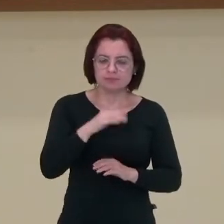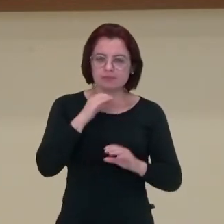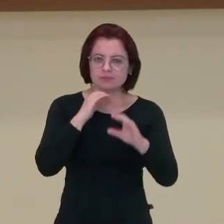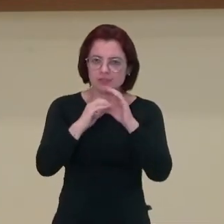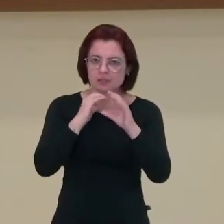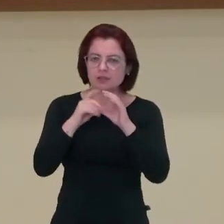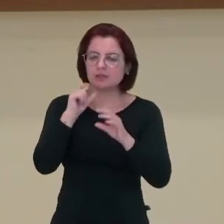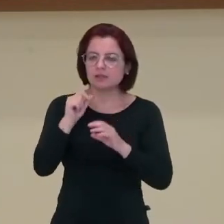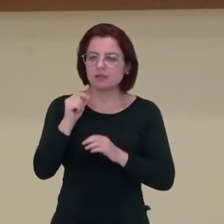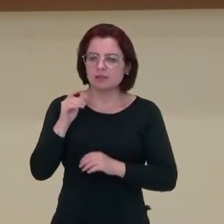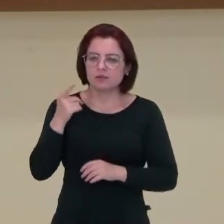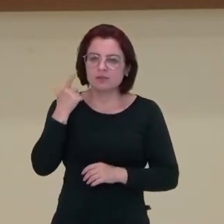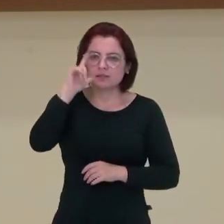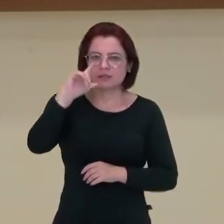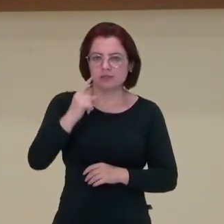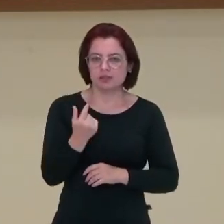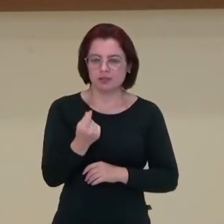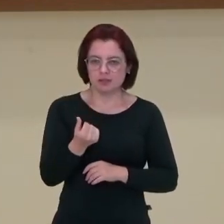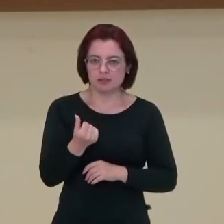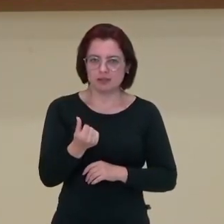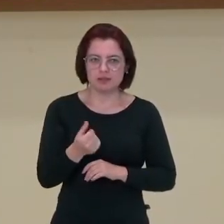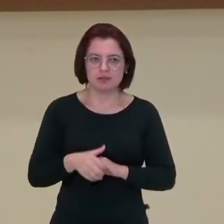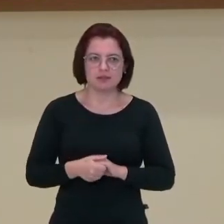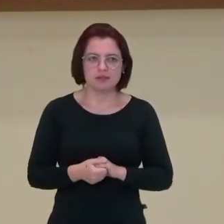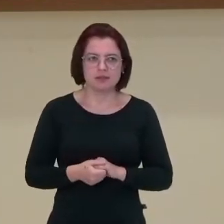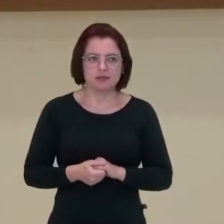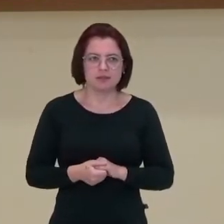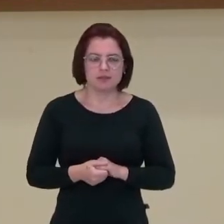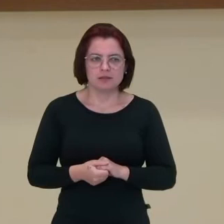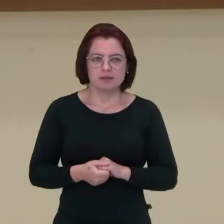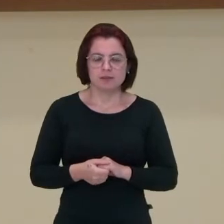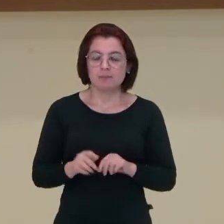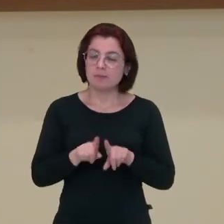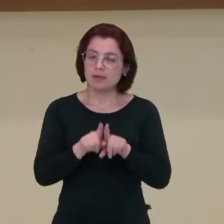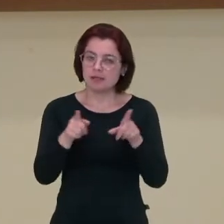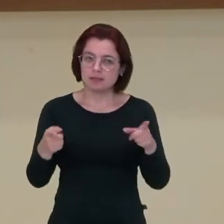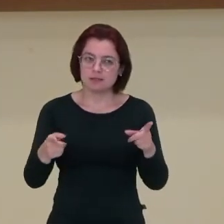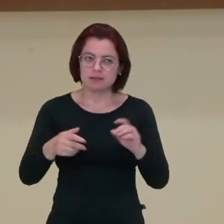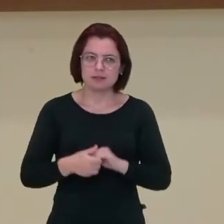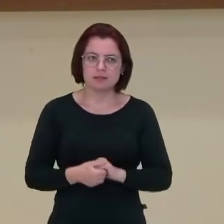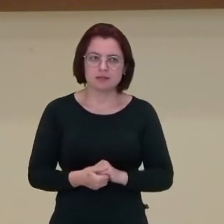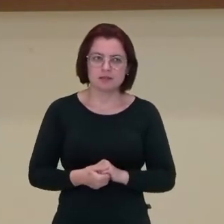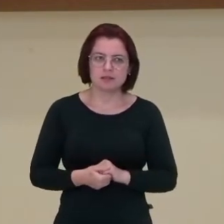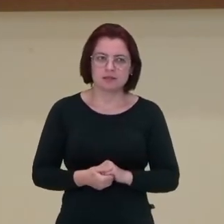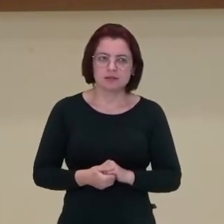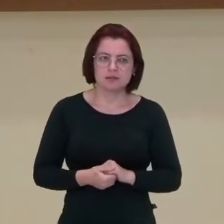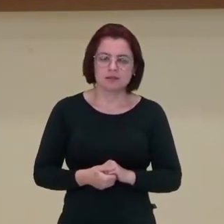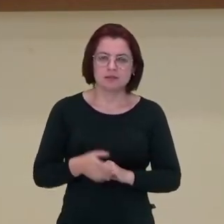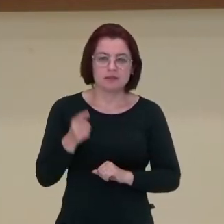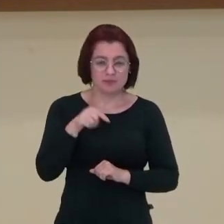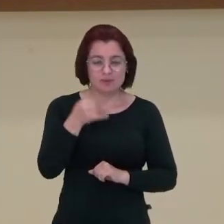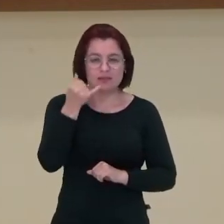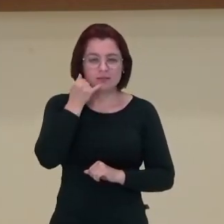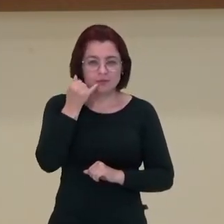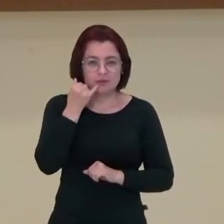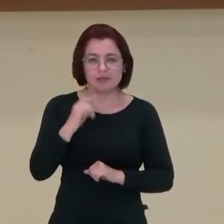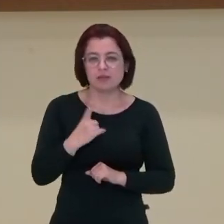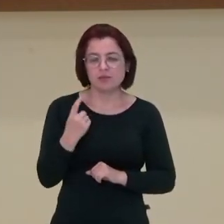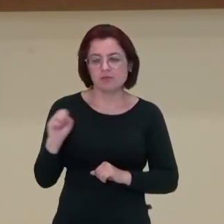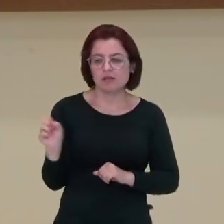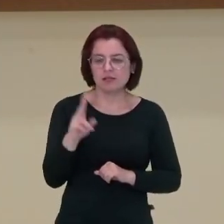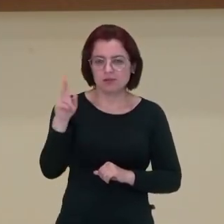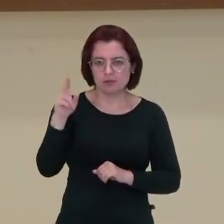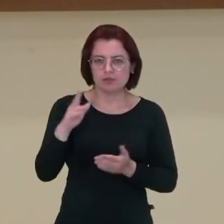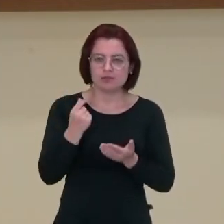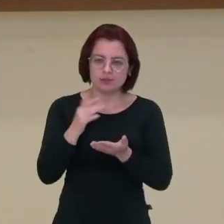de gerar dinheiro para sua mãe. Porém, o celular também tem um valor nele. E